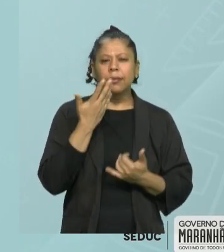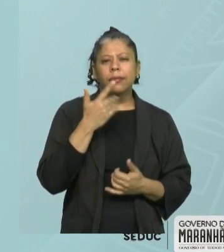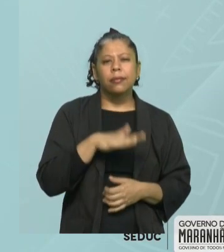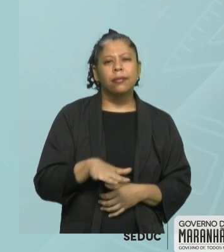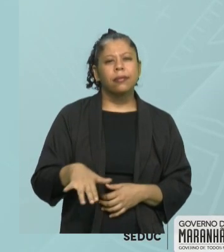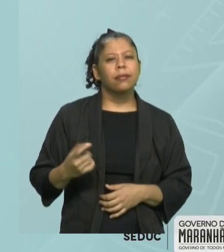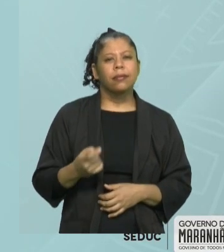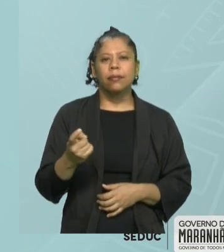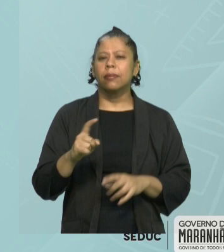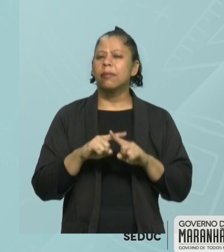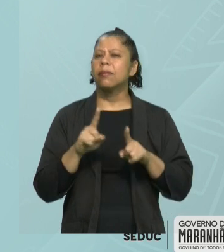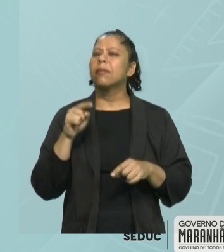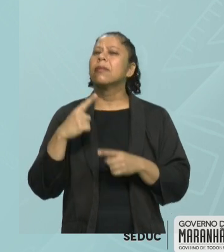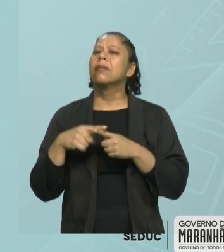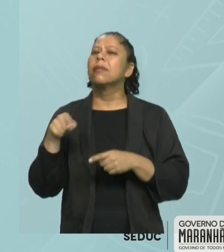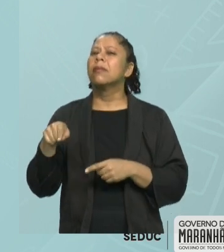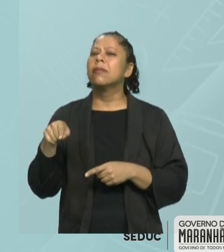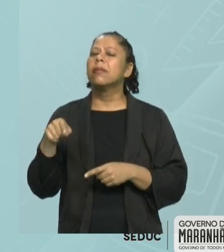amor é cego?